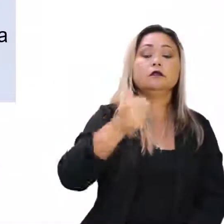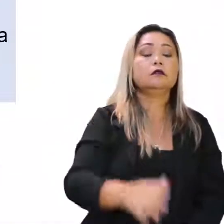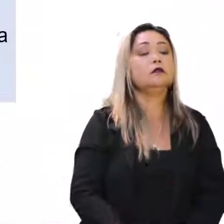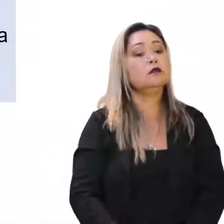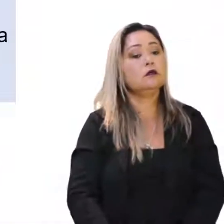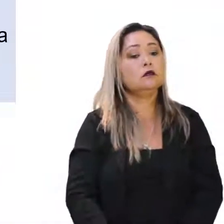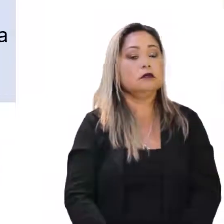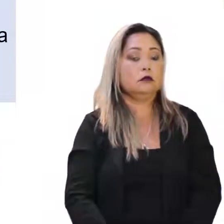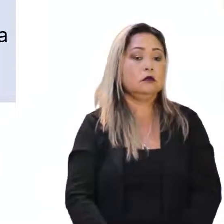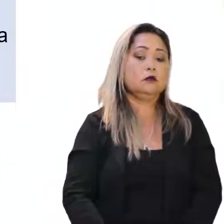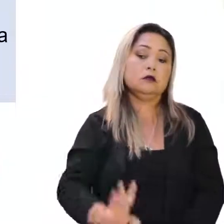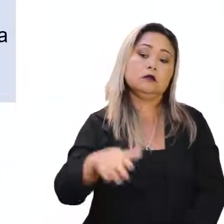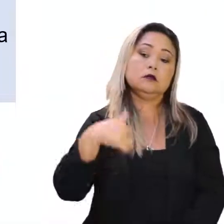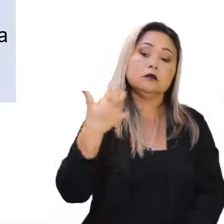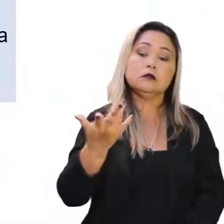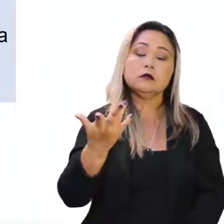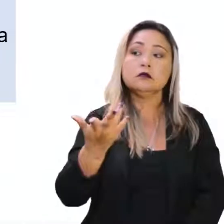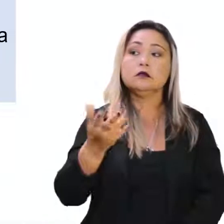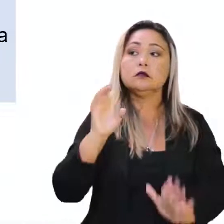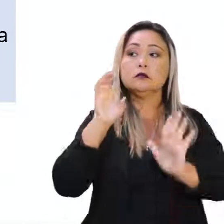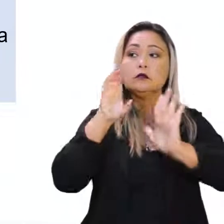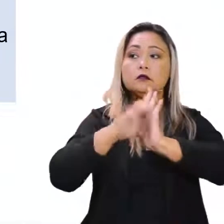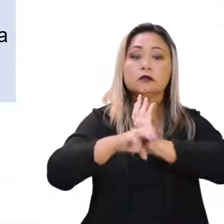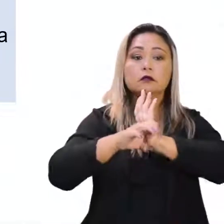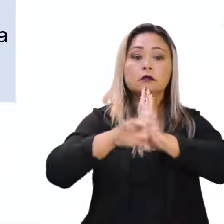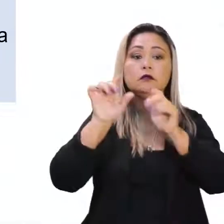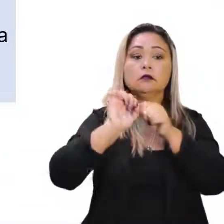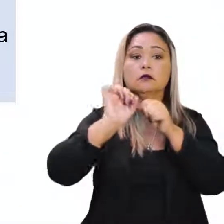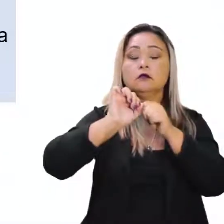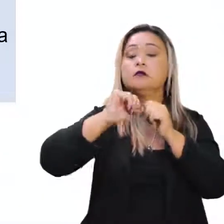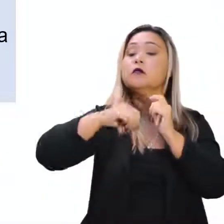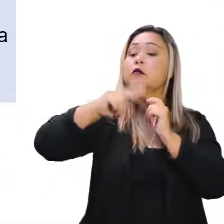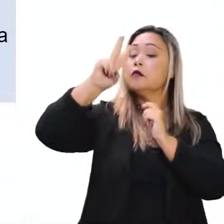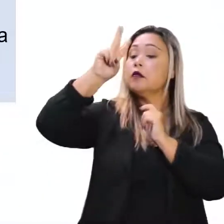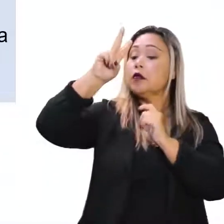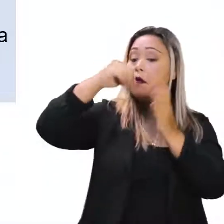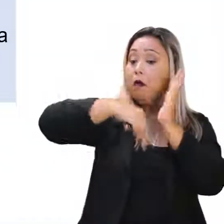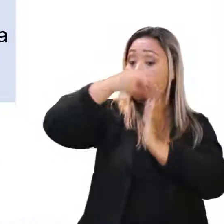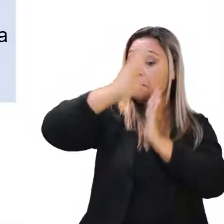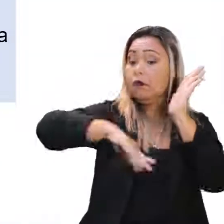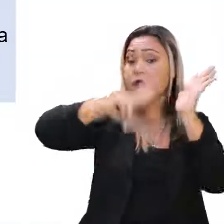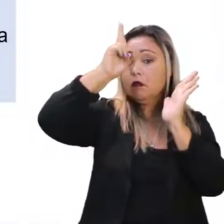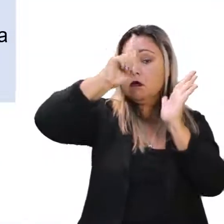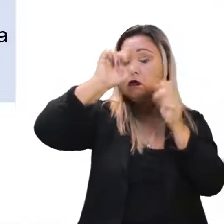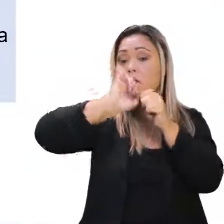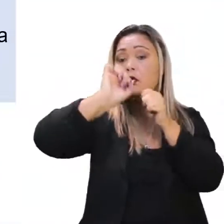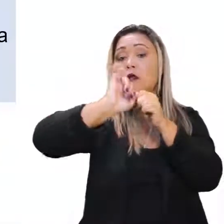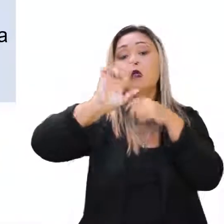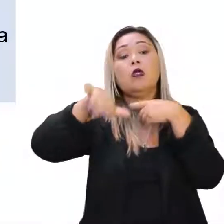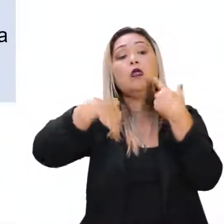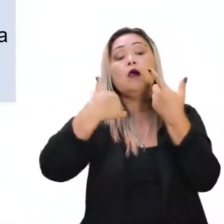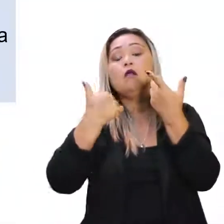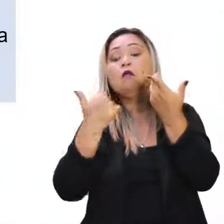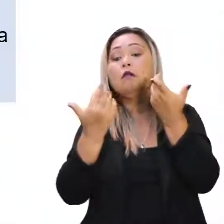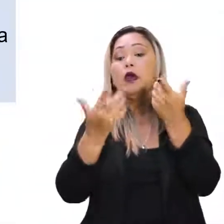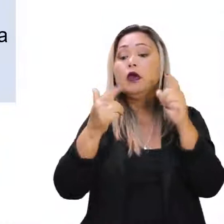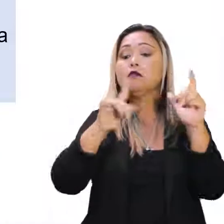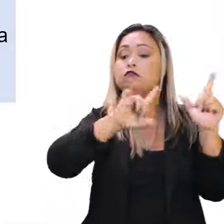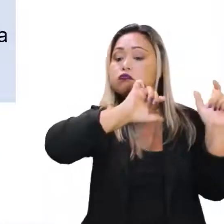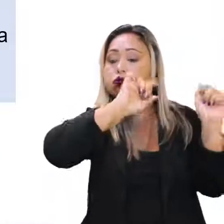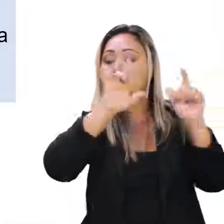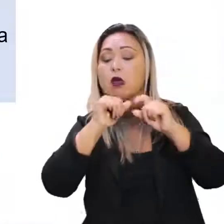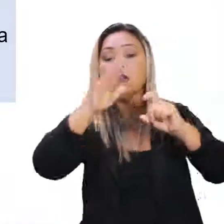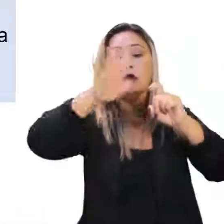Seguindo aqui, só conceituando mais sobre pintura histórica, então representa fatos históricos, cenas mitológicas, literaturas e da